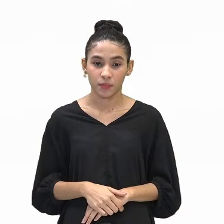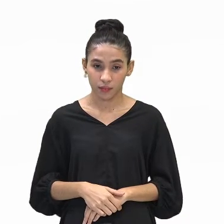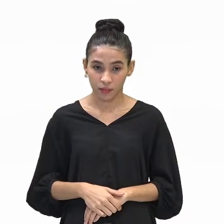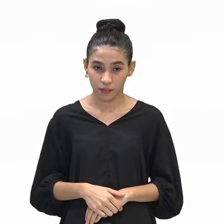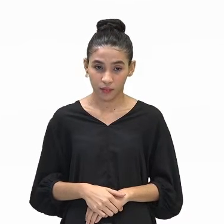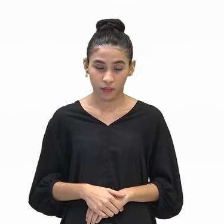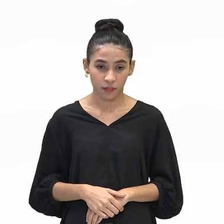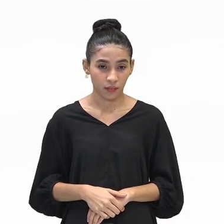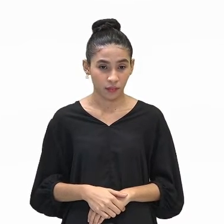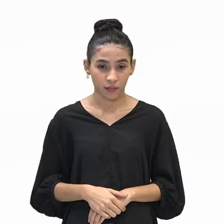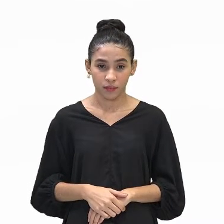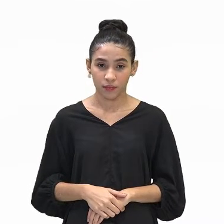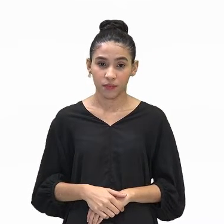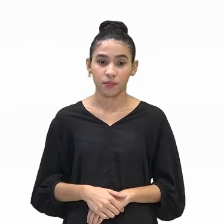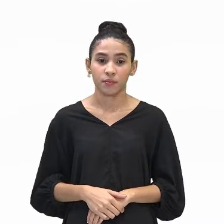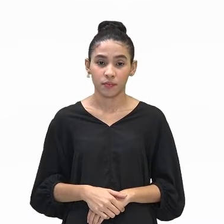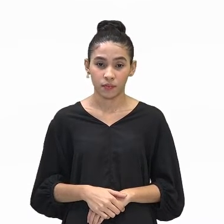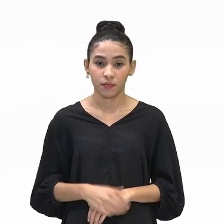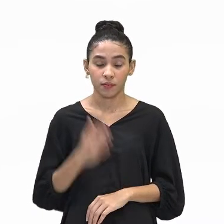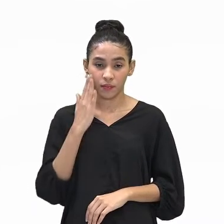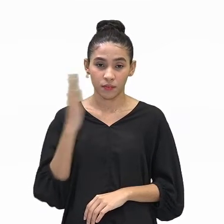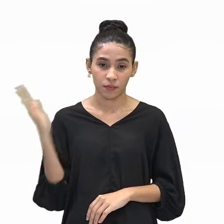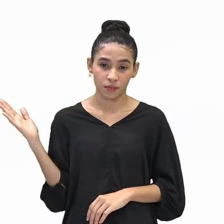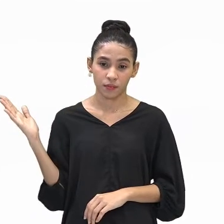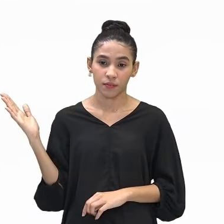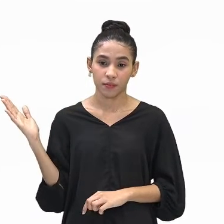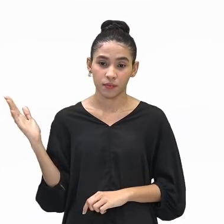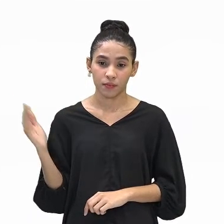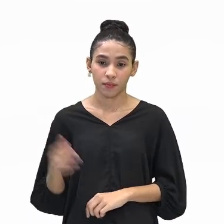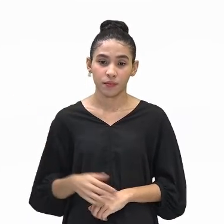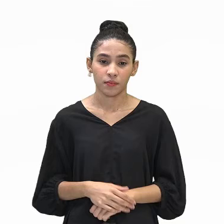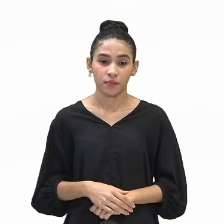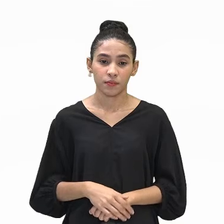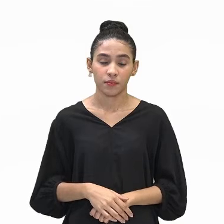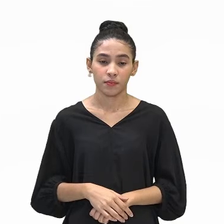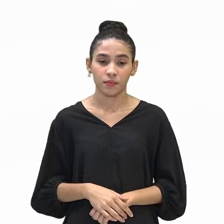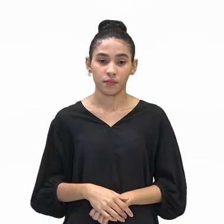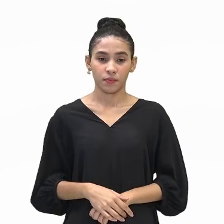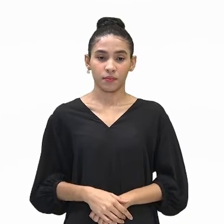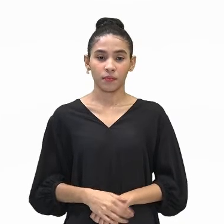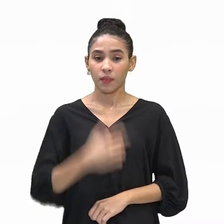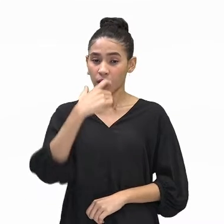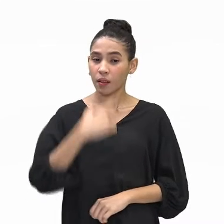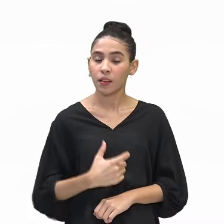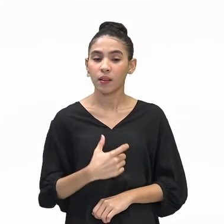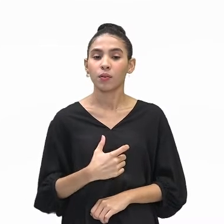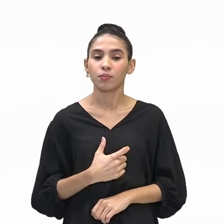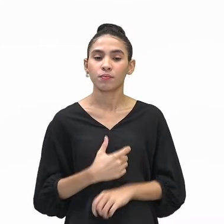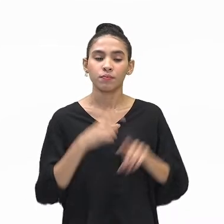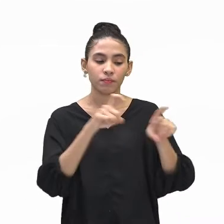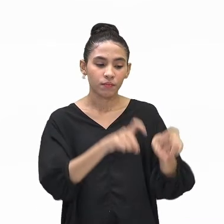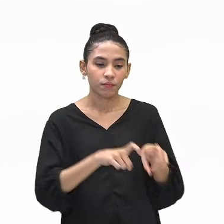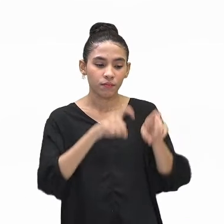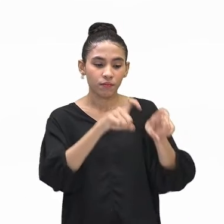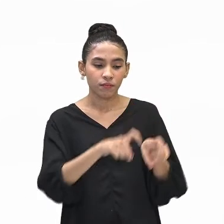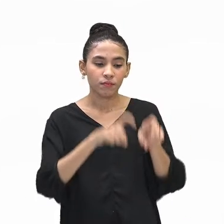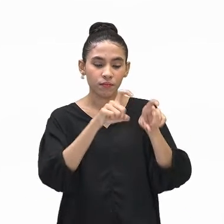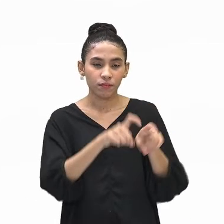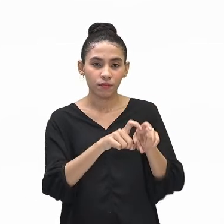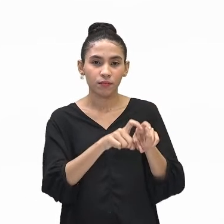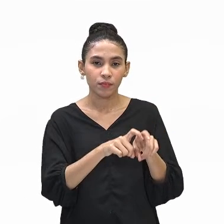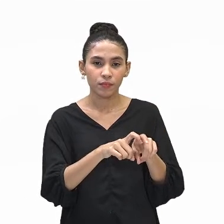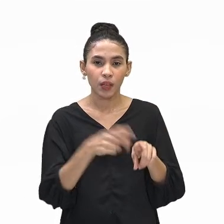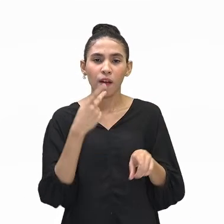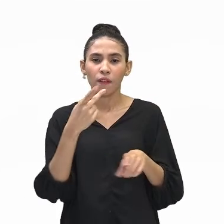Olha o que diz. Trecho de sonetos. Aí nós temos número 4. Sou pastor, não te nego. Lembra que eu falei que